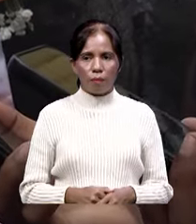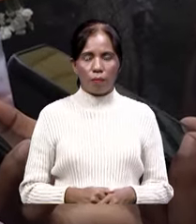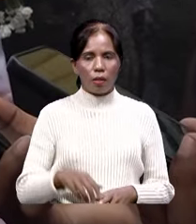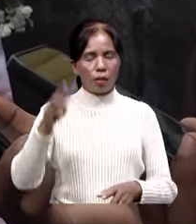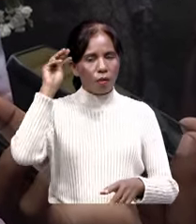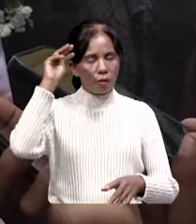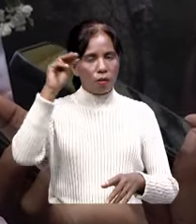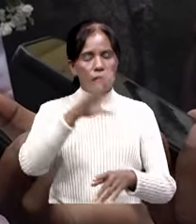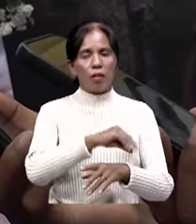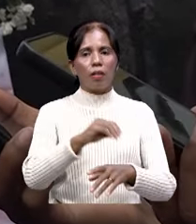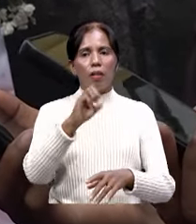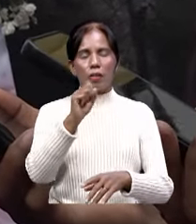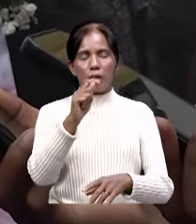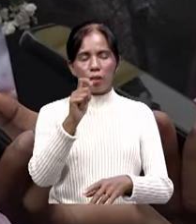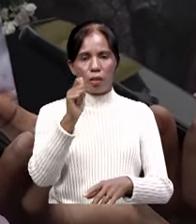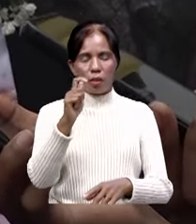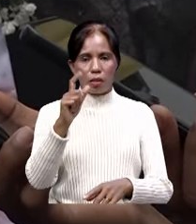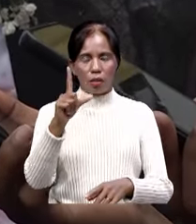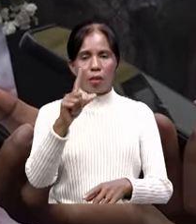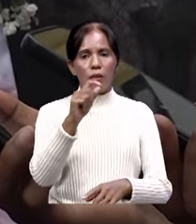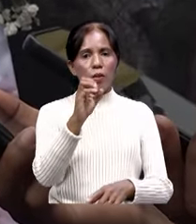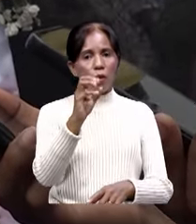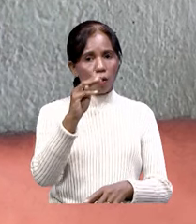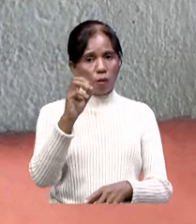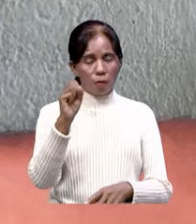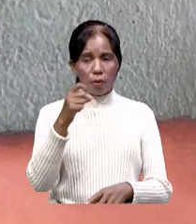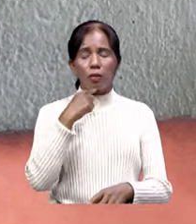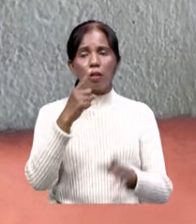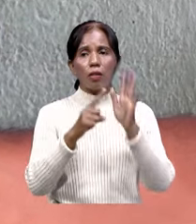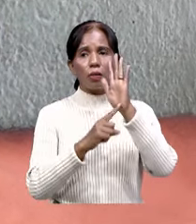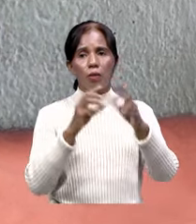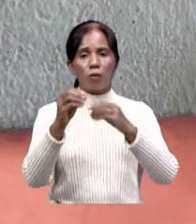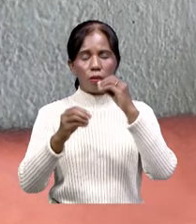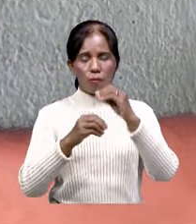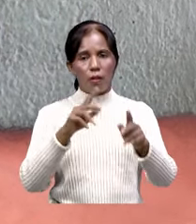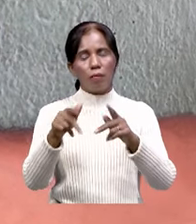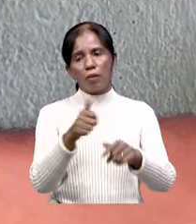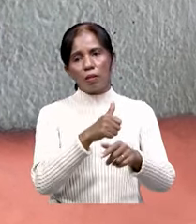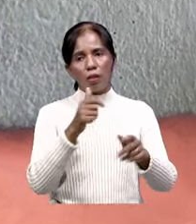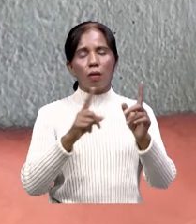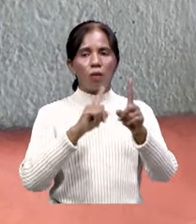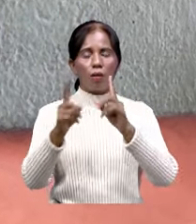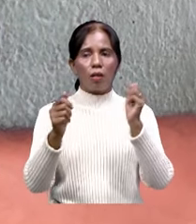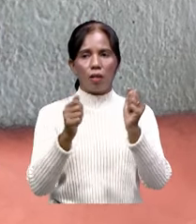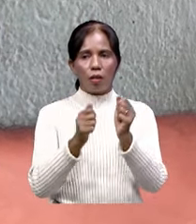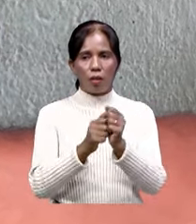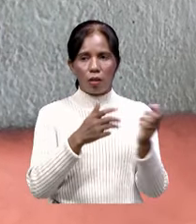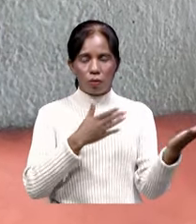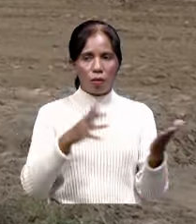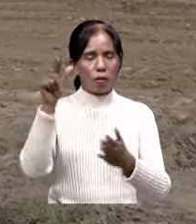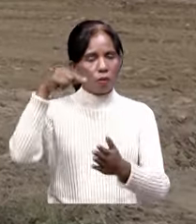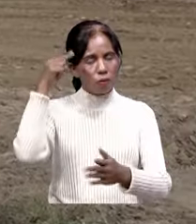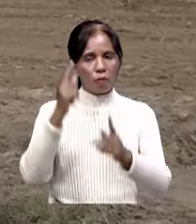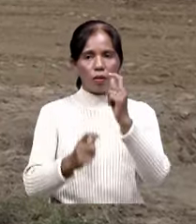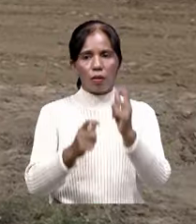Ministro Administração Estatal Tomás Rosário Cabral hatol lhe hirakne relaciona o Rai Naim Balon halo protesta no ameaça a tolori governo ba